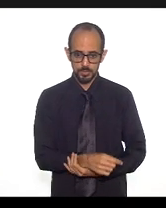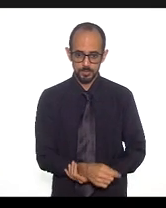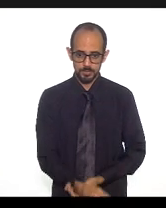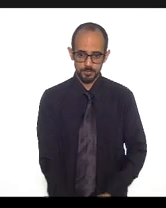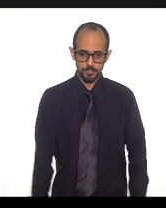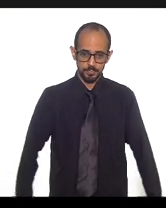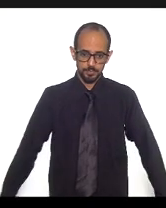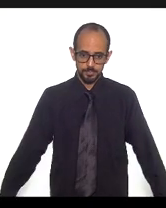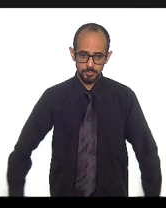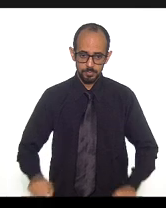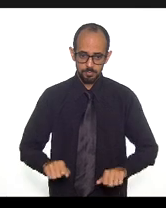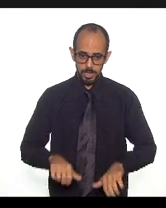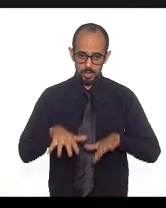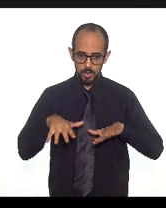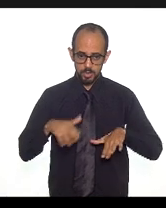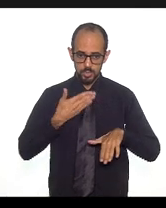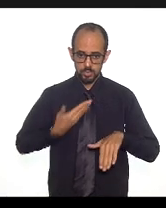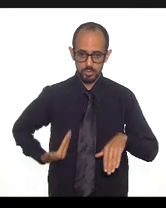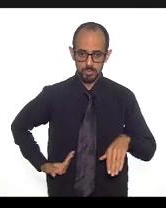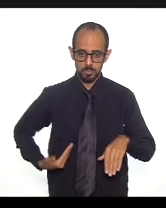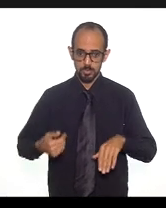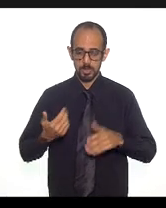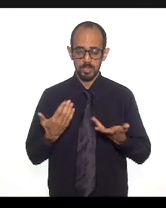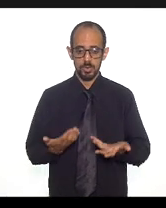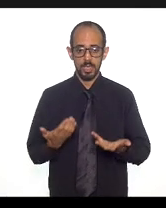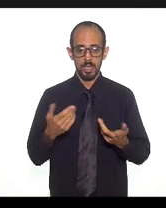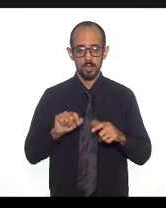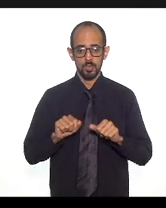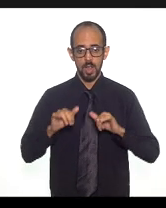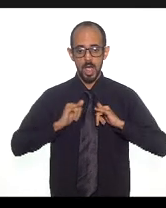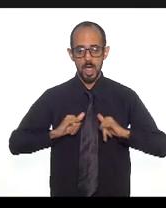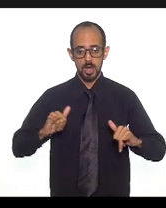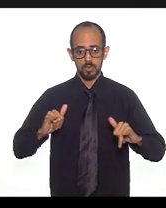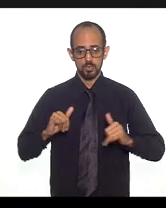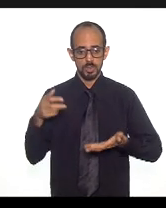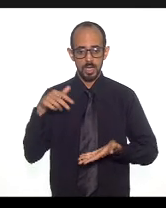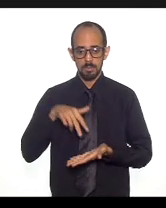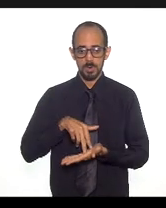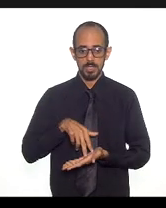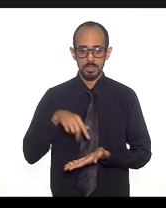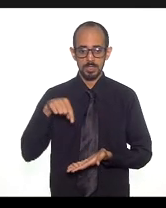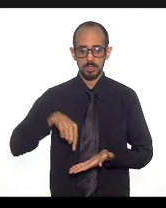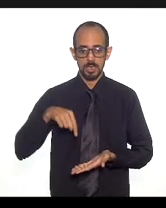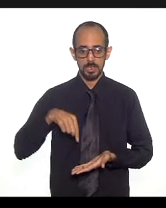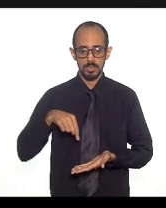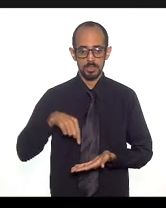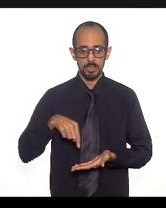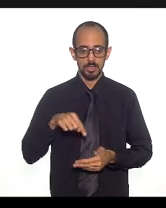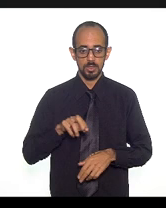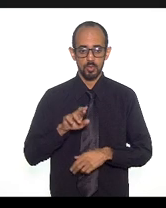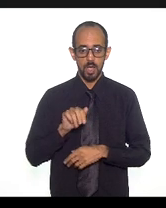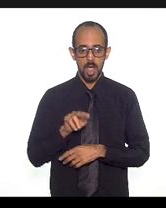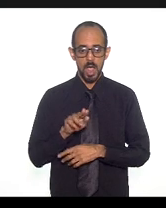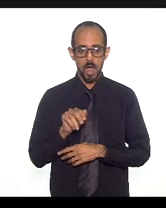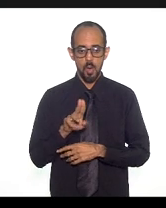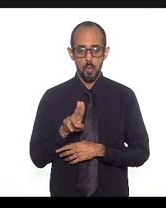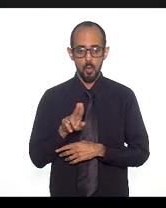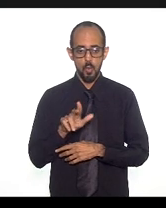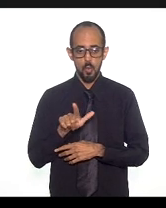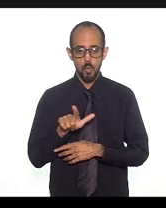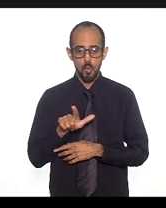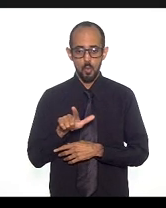A nossa audiência. Eu quero anunciar a presença entre nós também do professor Raul Palácio, que é o reitor da